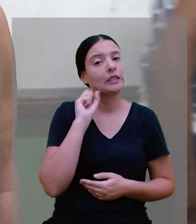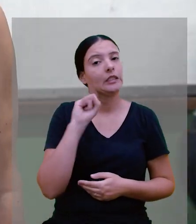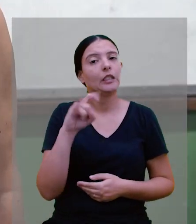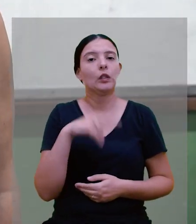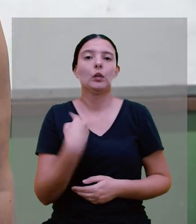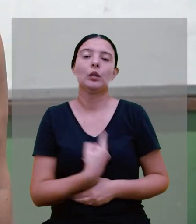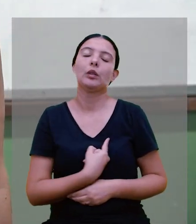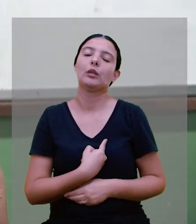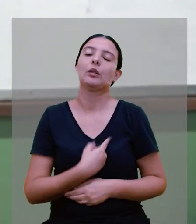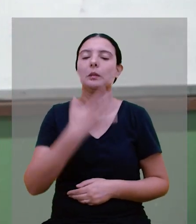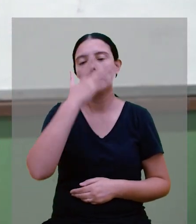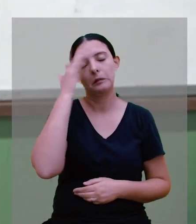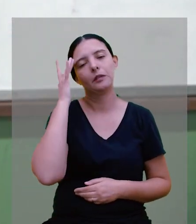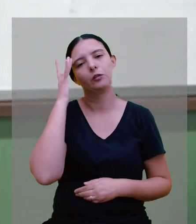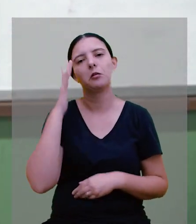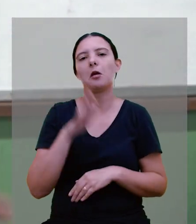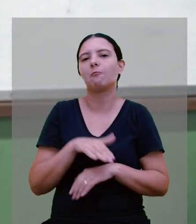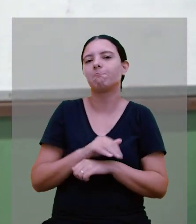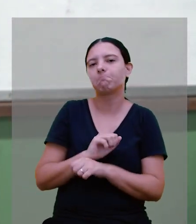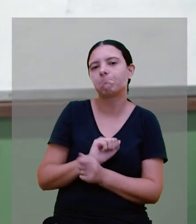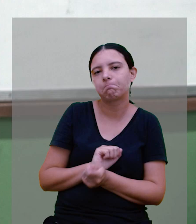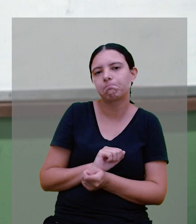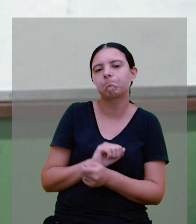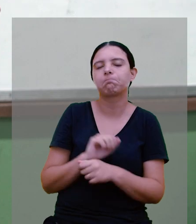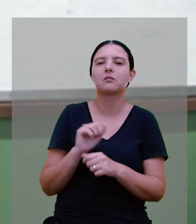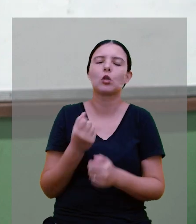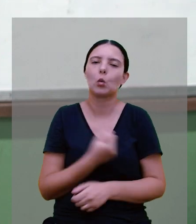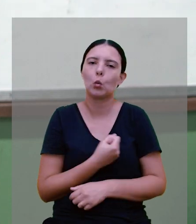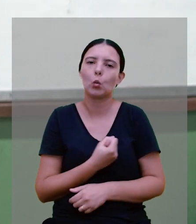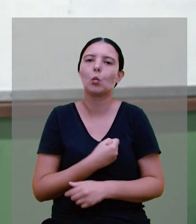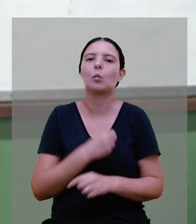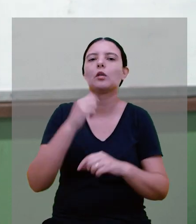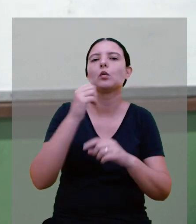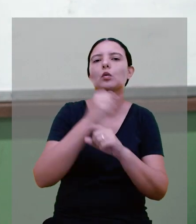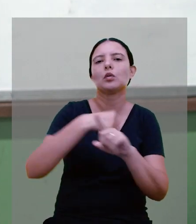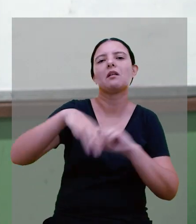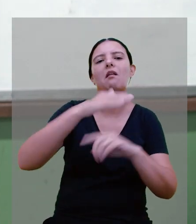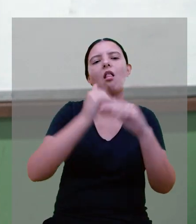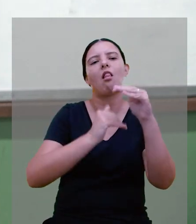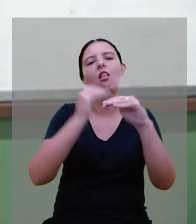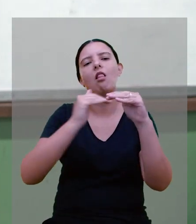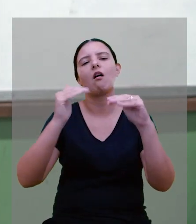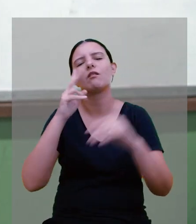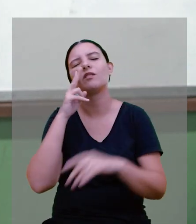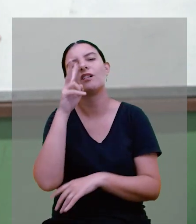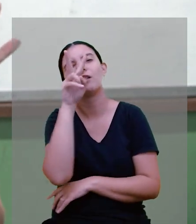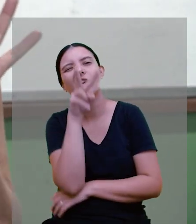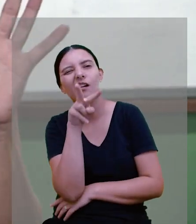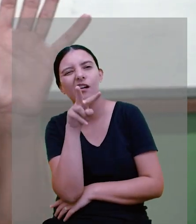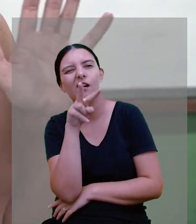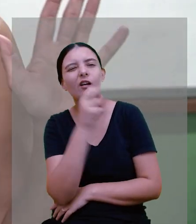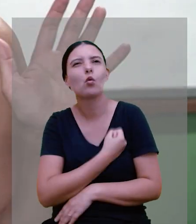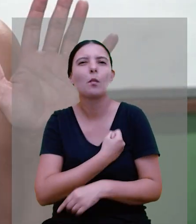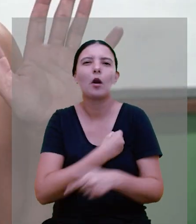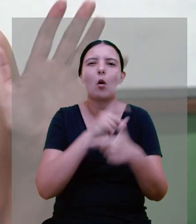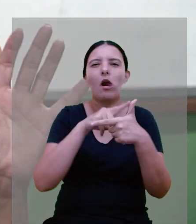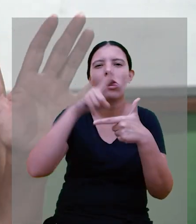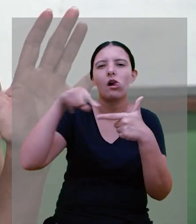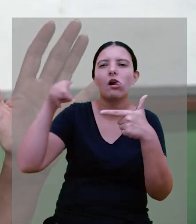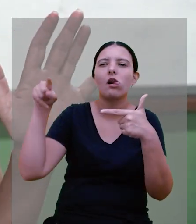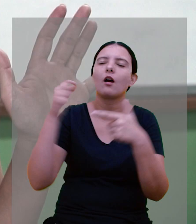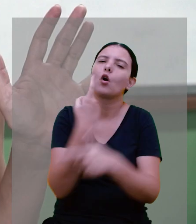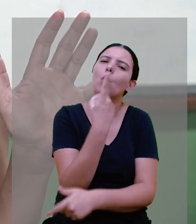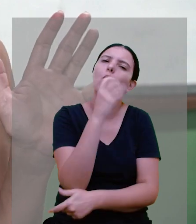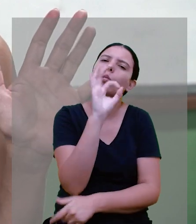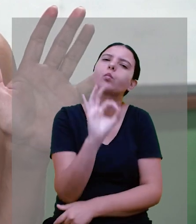se a gente é refém, a gente vai ler os números de desigualdade social e vai falar: tem 1%